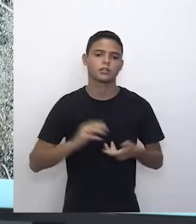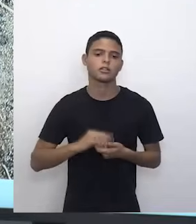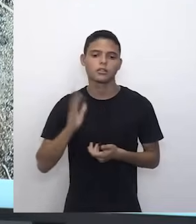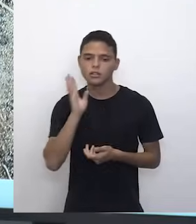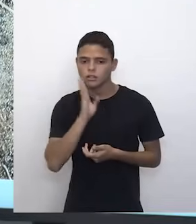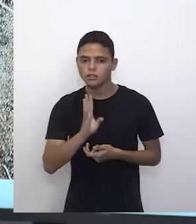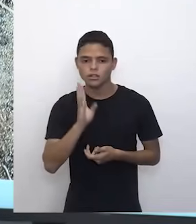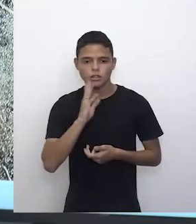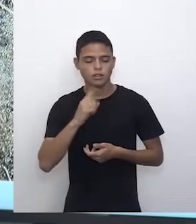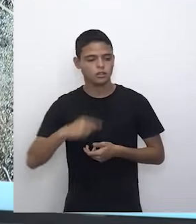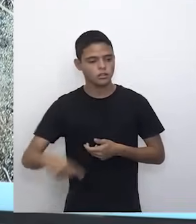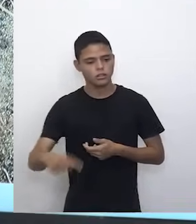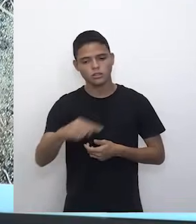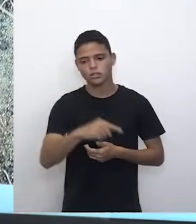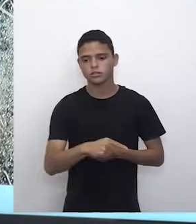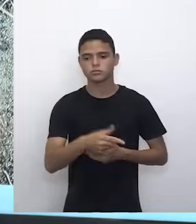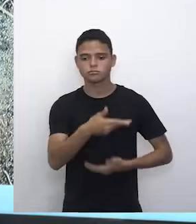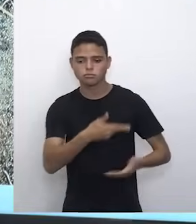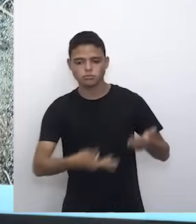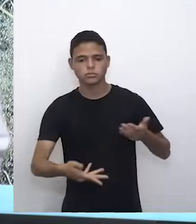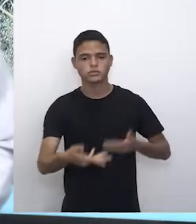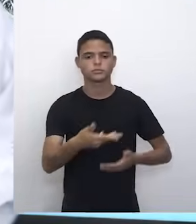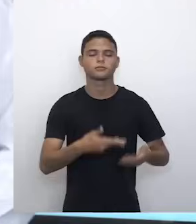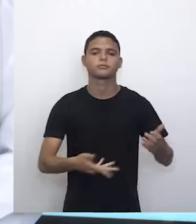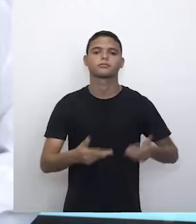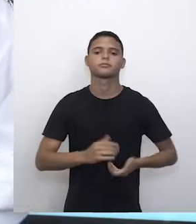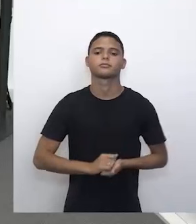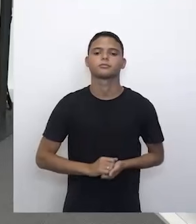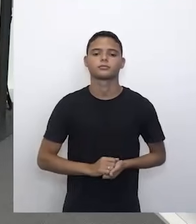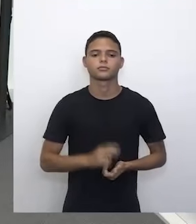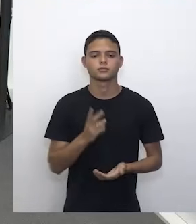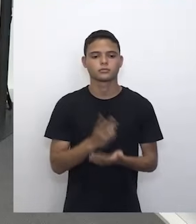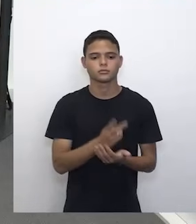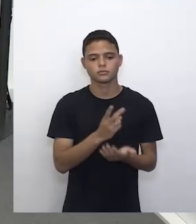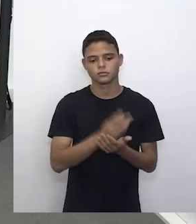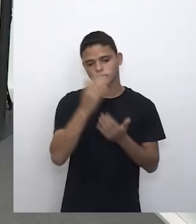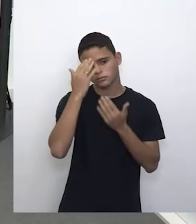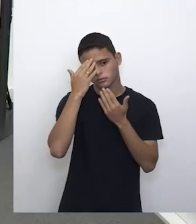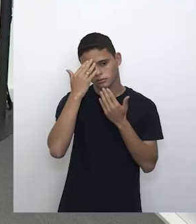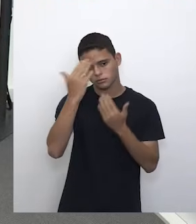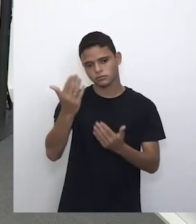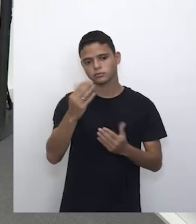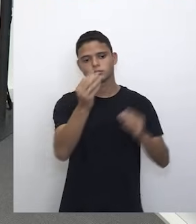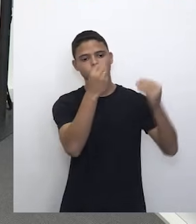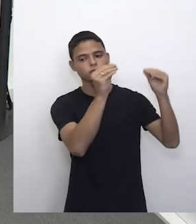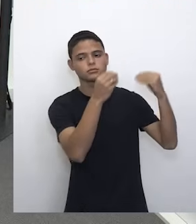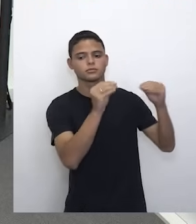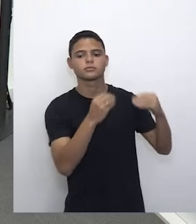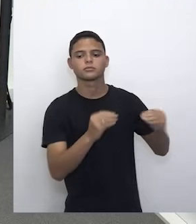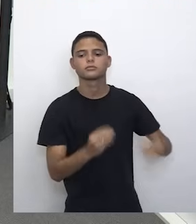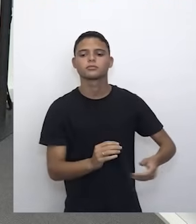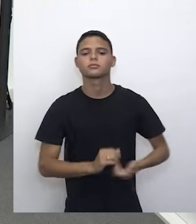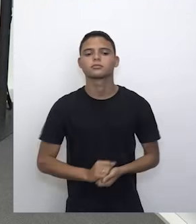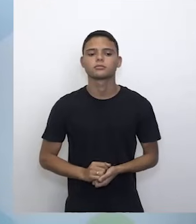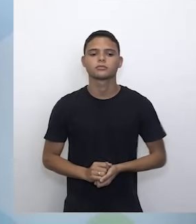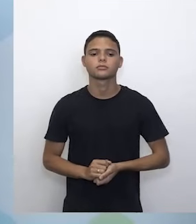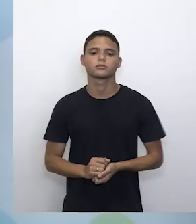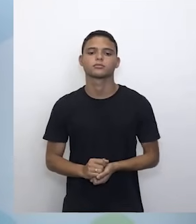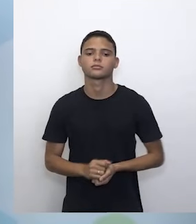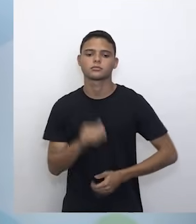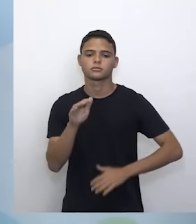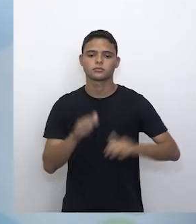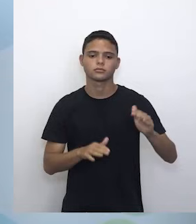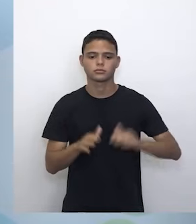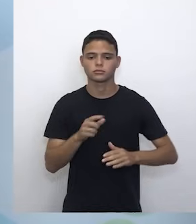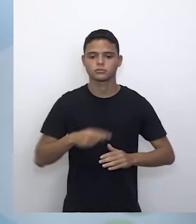Legal, a gente está aqui somando, trocando, tá bom? E a gente sempre é agradecido pelos compartilhamentos, né? Às vezes a gente monta